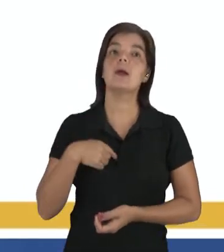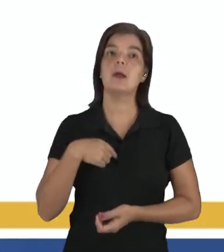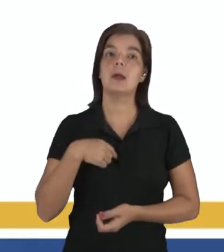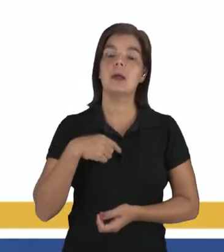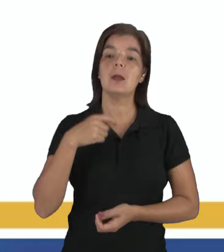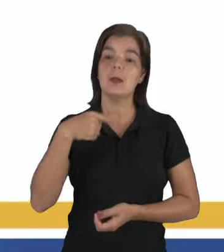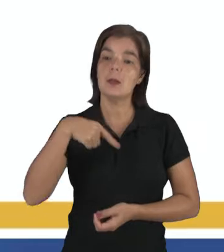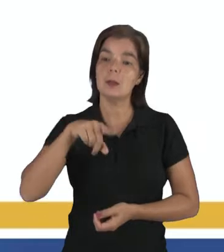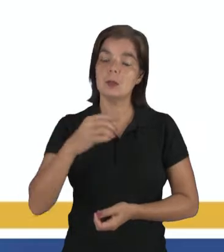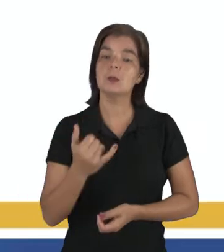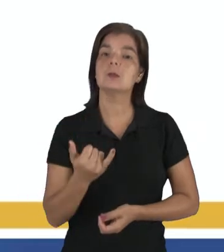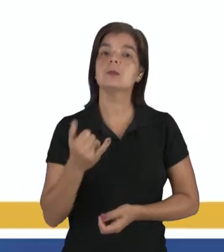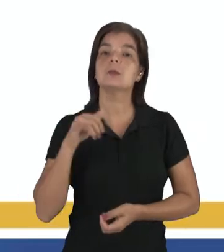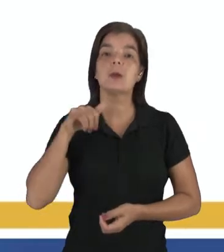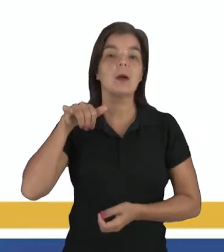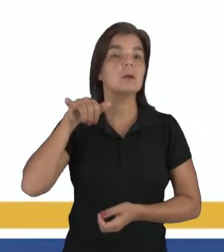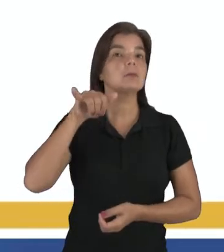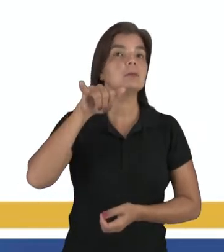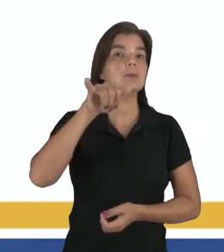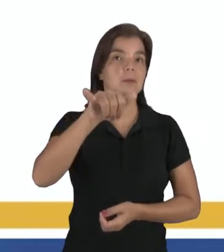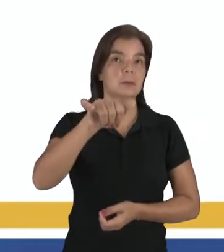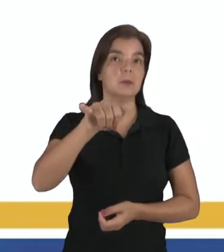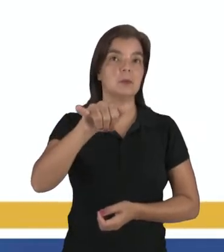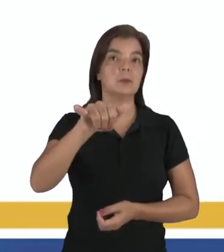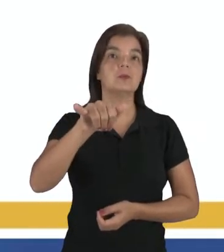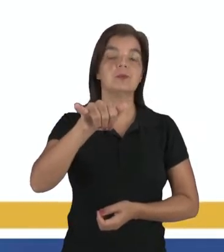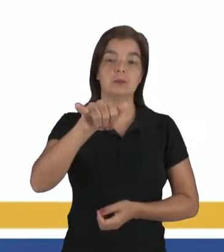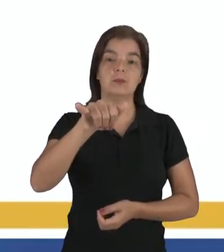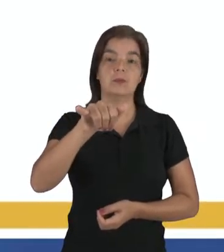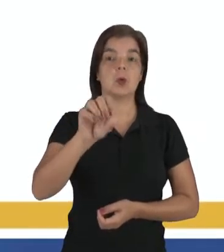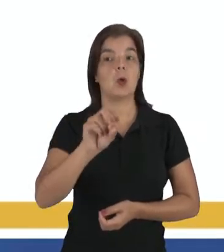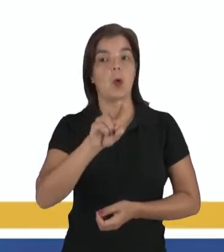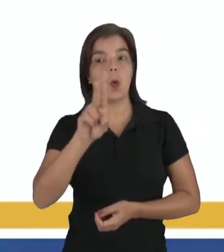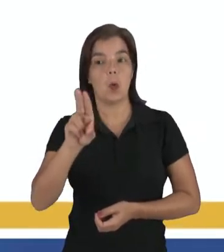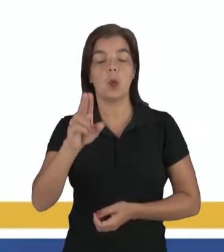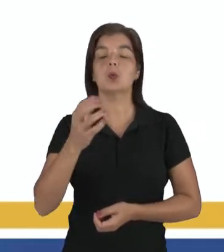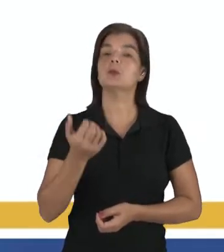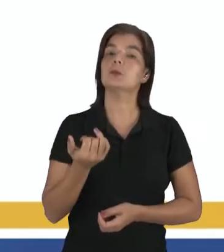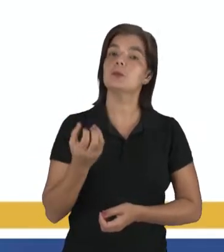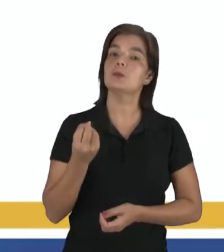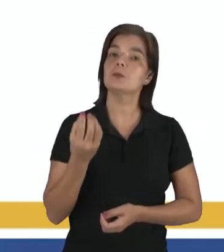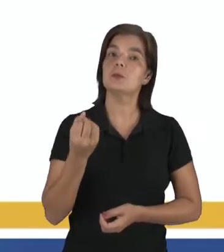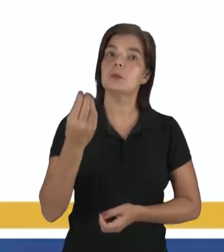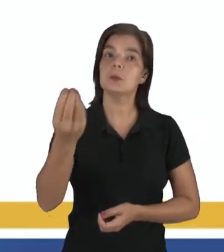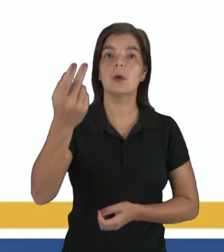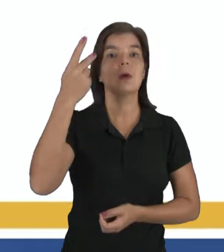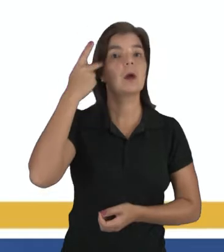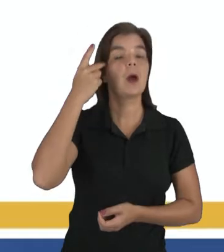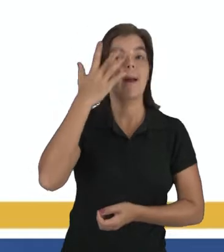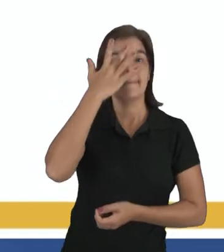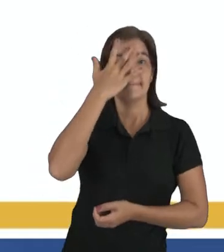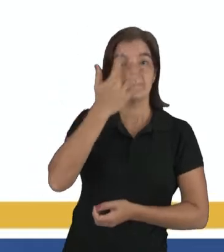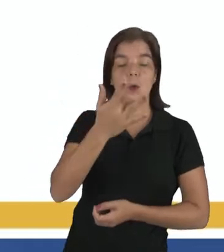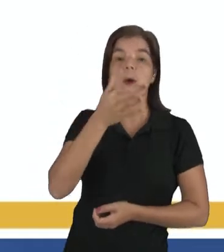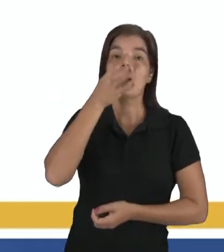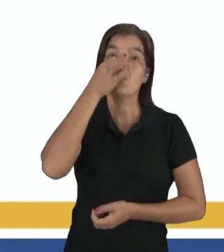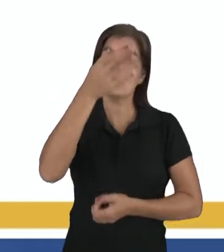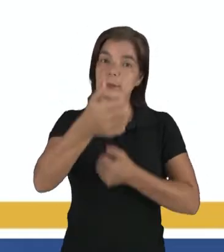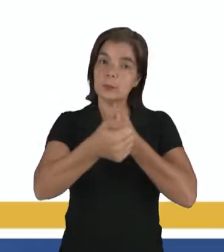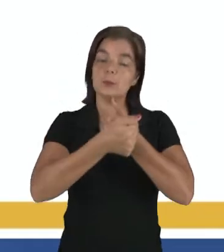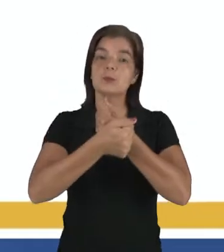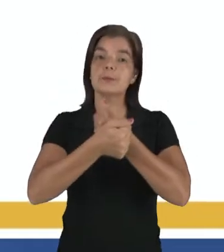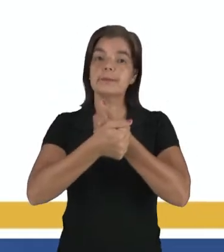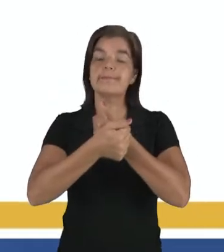travel to São Paulo tomorrow. Ela está indo ou ela irá viajar para São Paulo amanhã. É um futuro